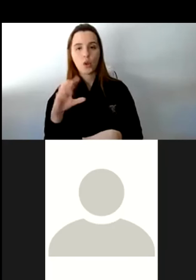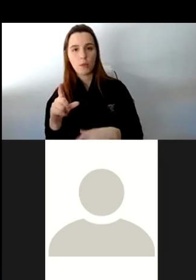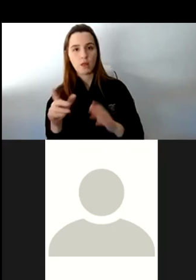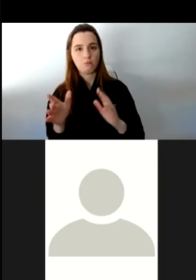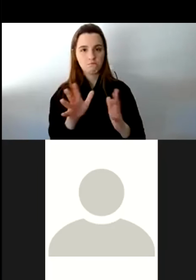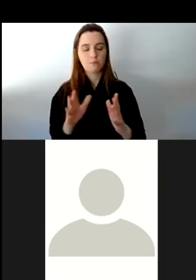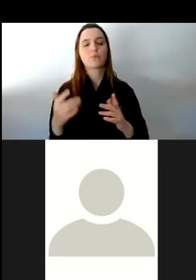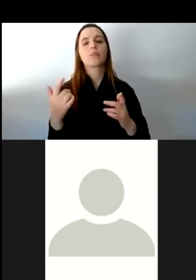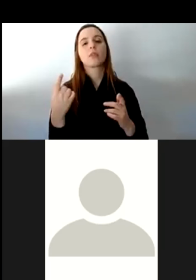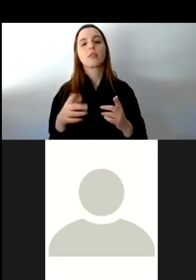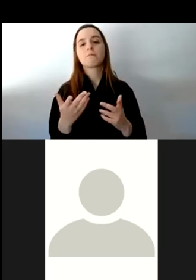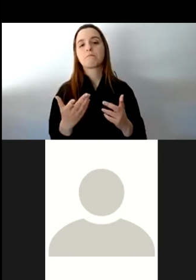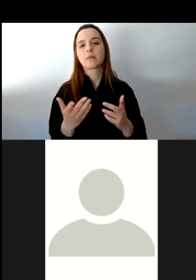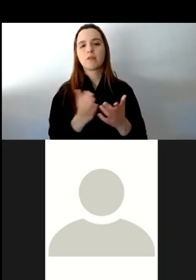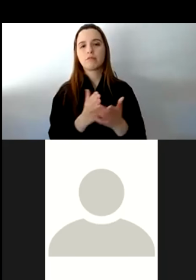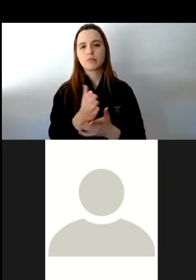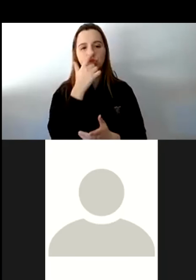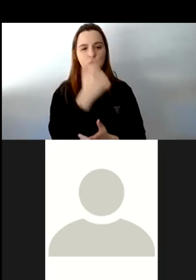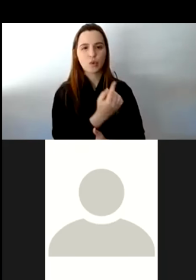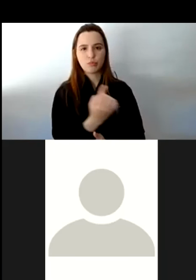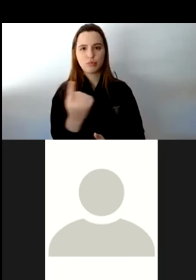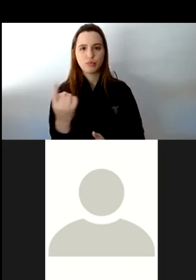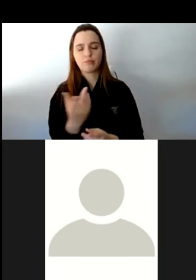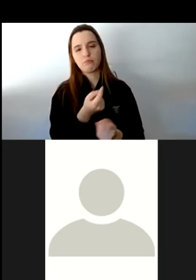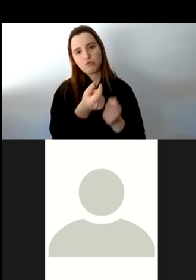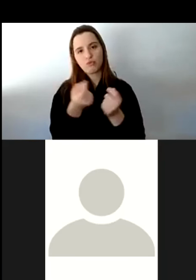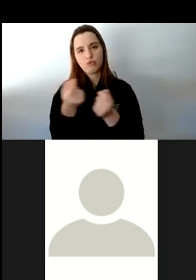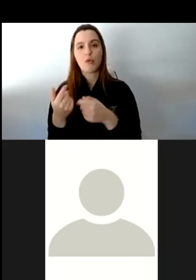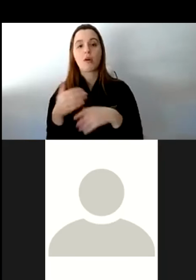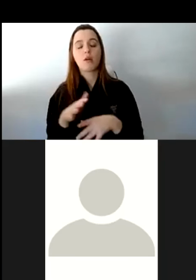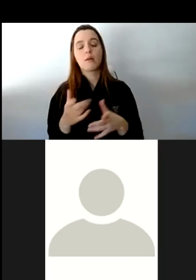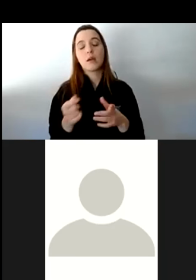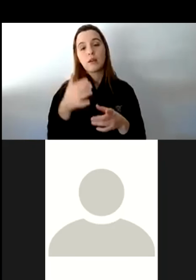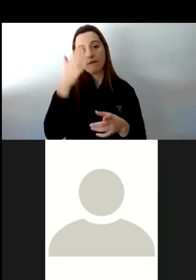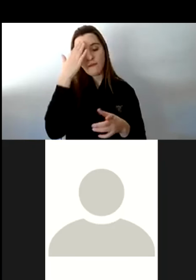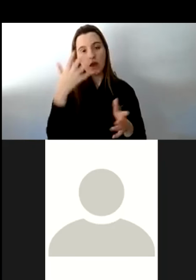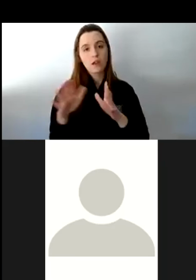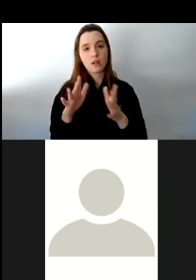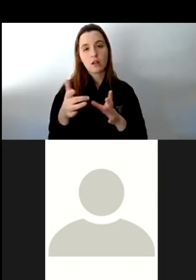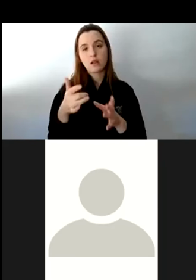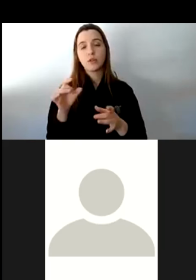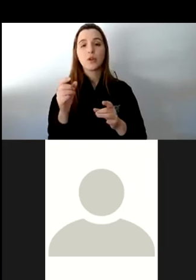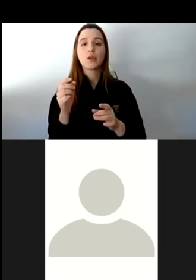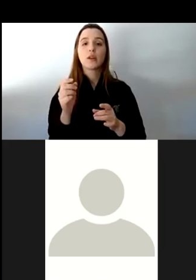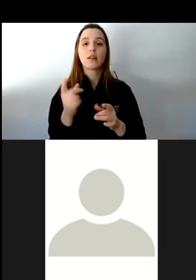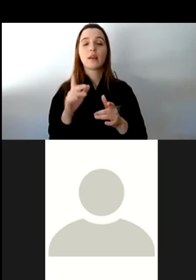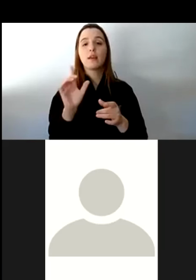individual. Apesar de tudo, o número total estimado de pessoas afetadas com doenças raras na União Europeia estima-se de 27 a